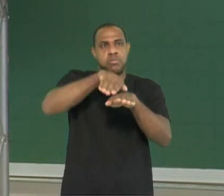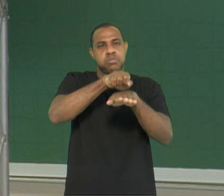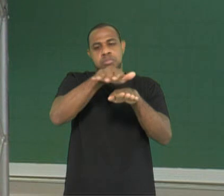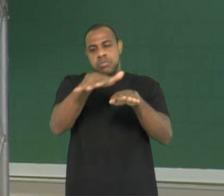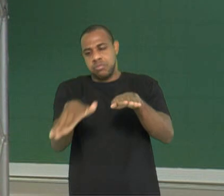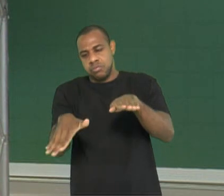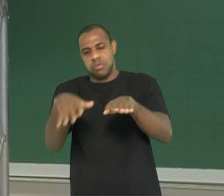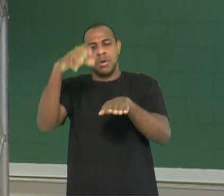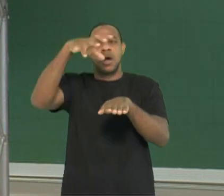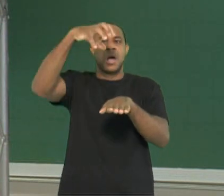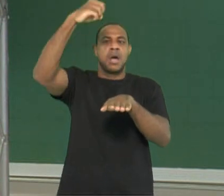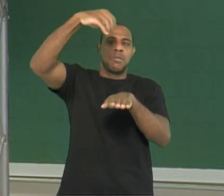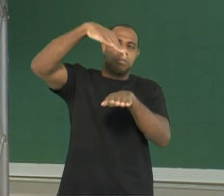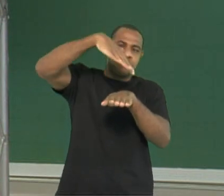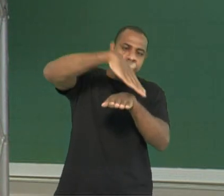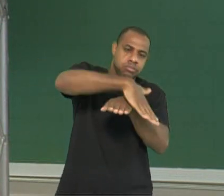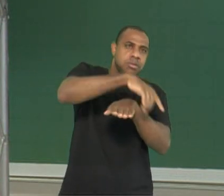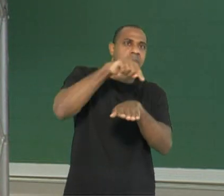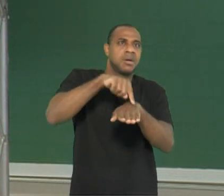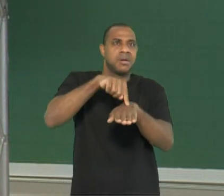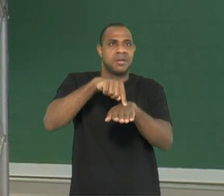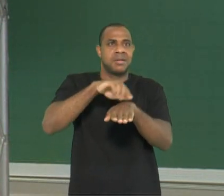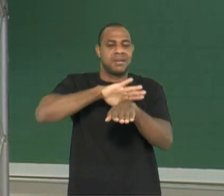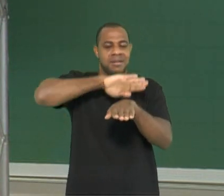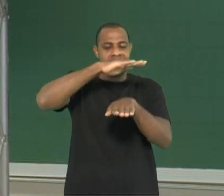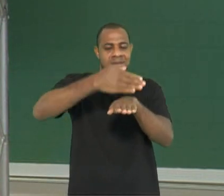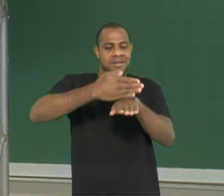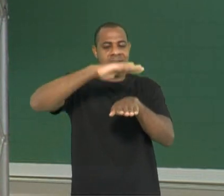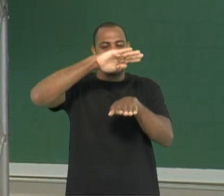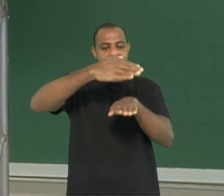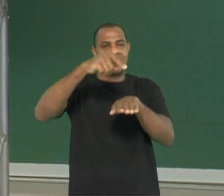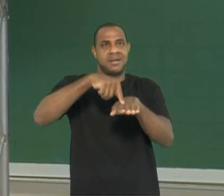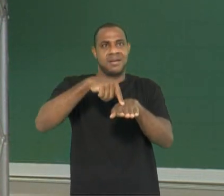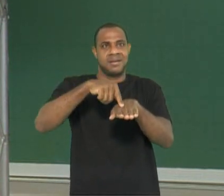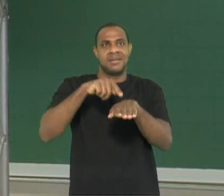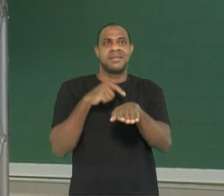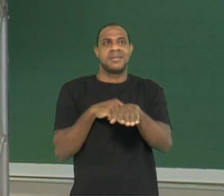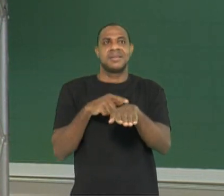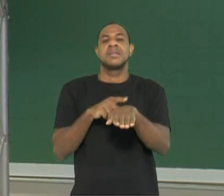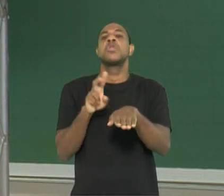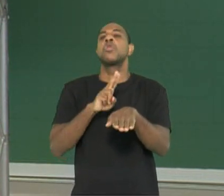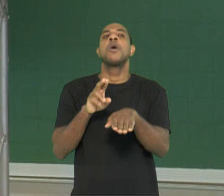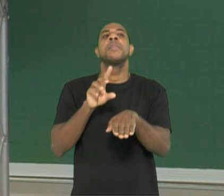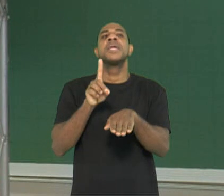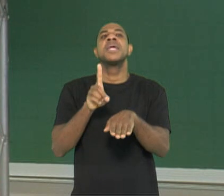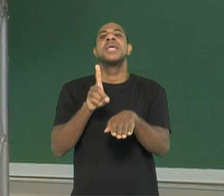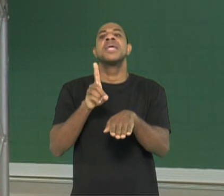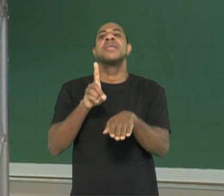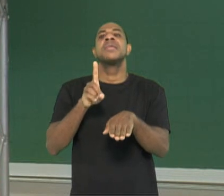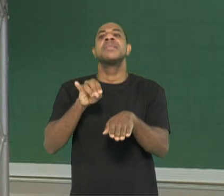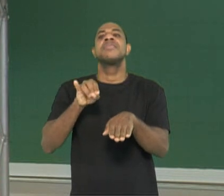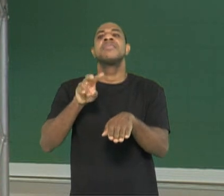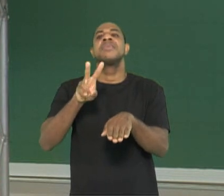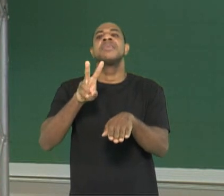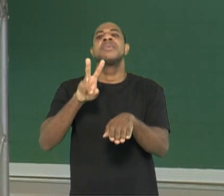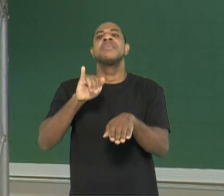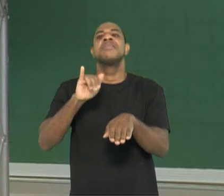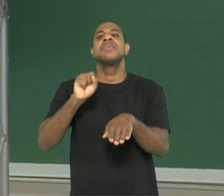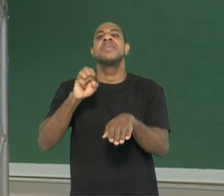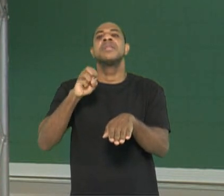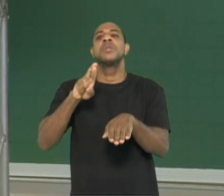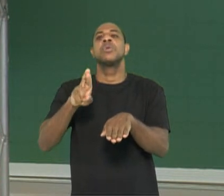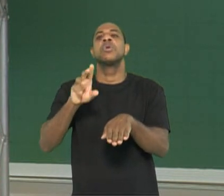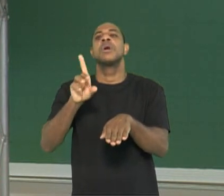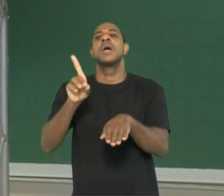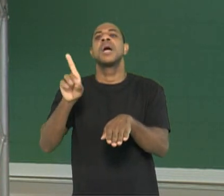escoa para este lado e outra para o outro lado. Uma parte para o lado direito e outra para o lado esquerdo. Isso faz